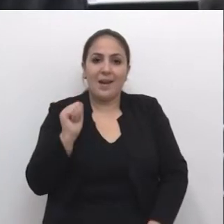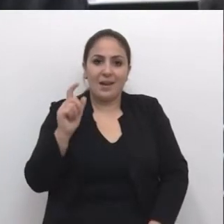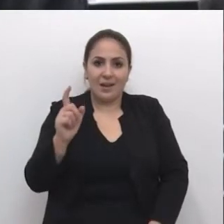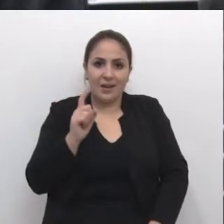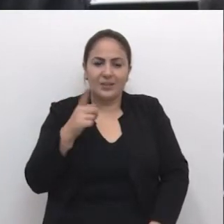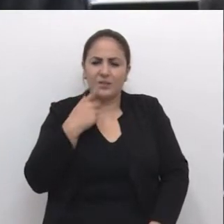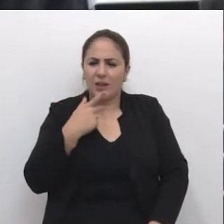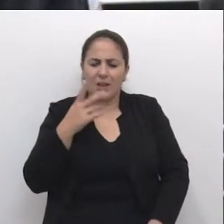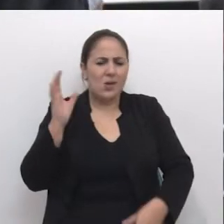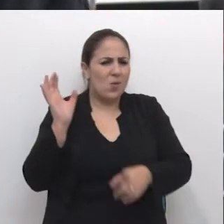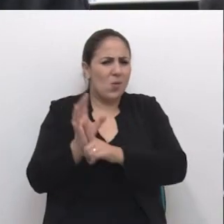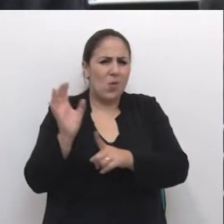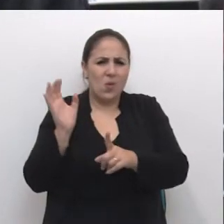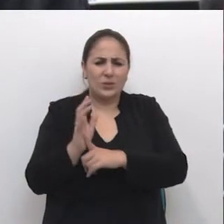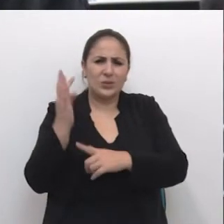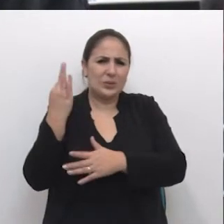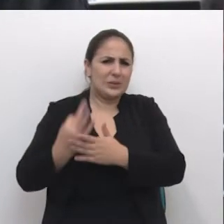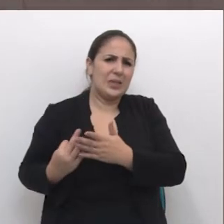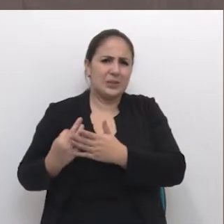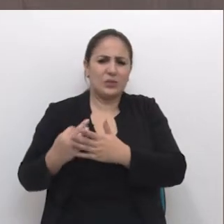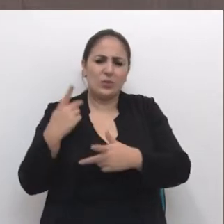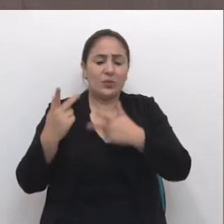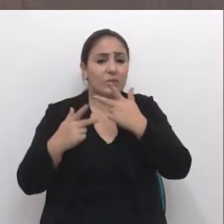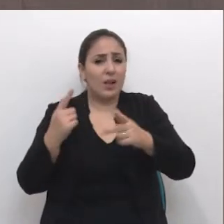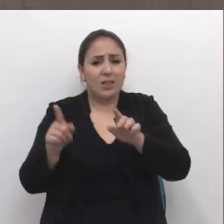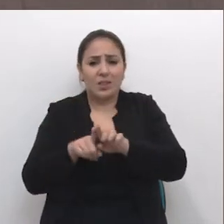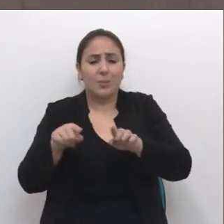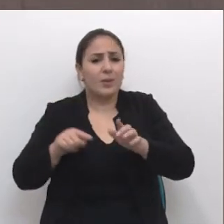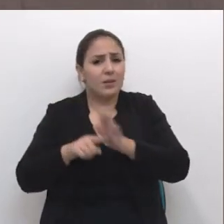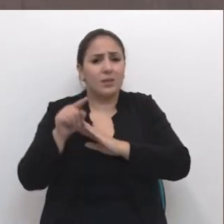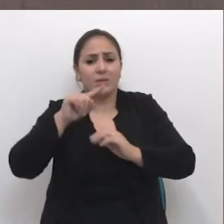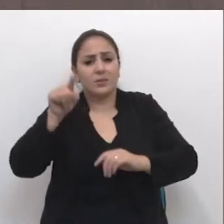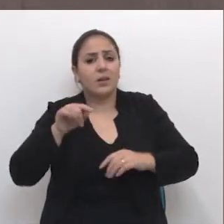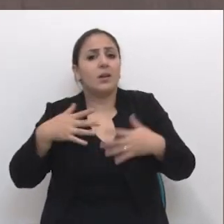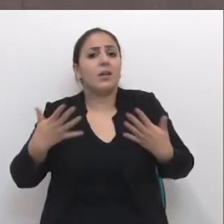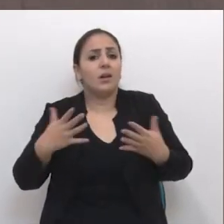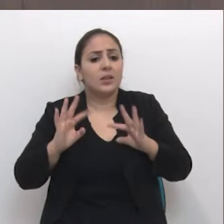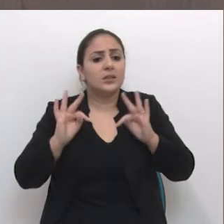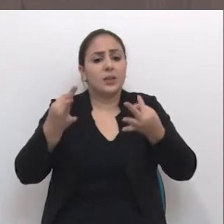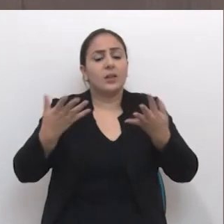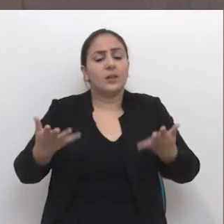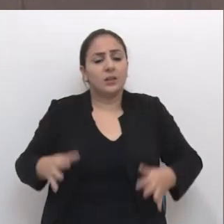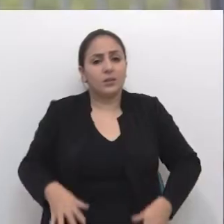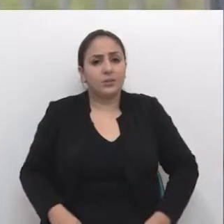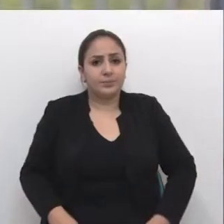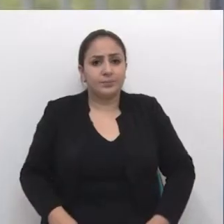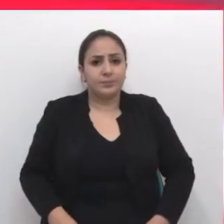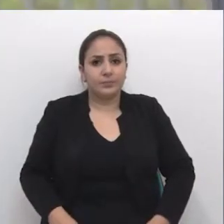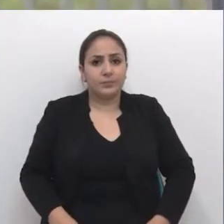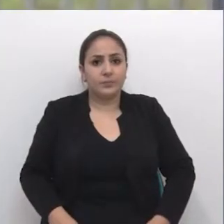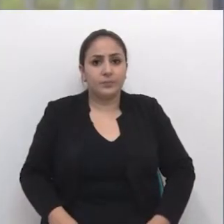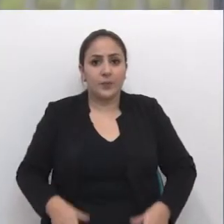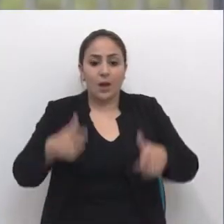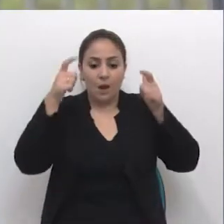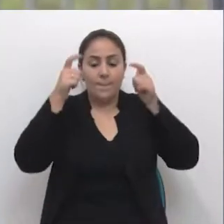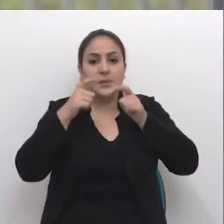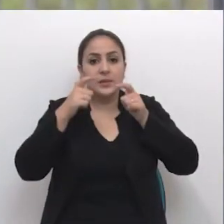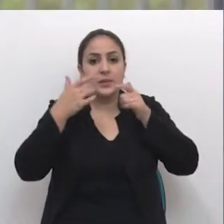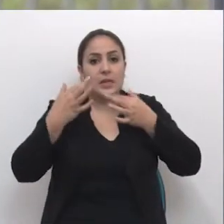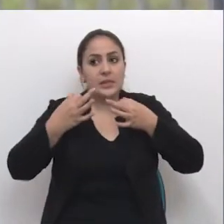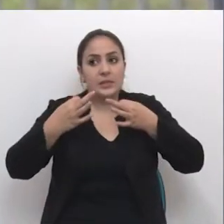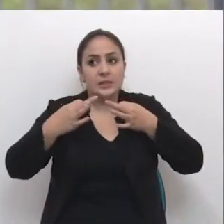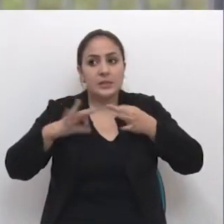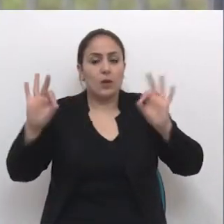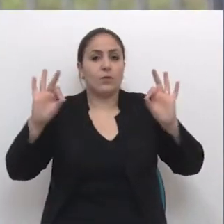levantada. Já deixar de usar o farol nas rodovias passa a ser uma infração do tipo leve. No entanto, não haverá